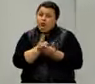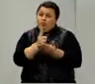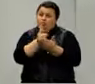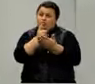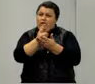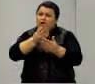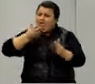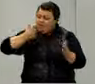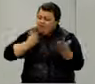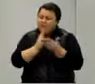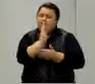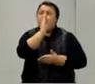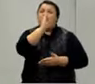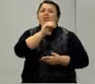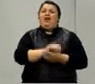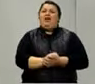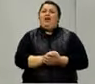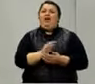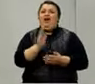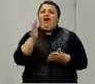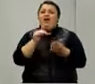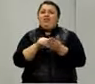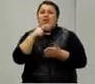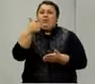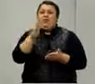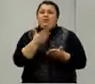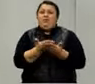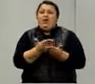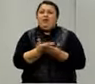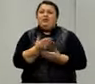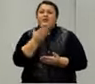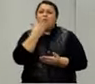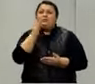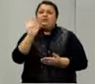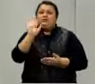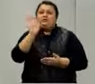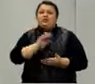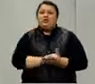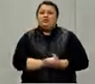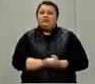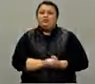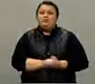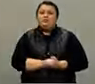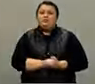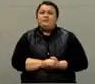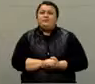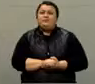e partiu passar. Até a próxima. Tchau, tchau. Beijão.